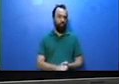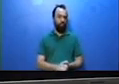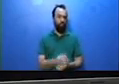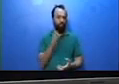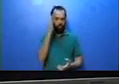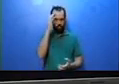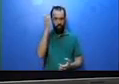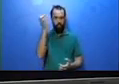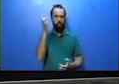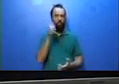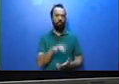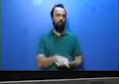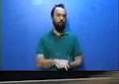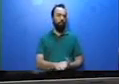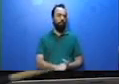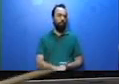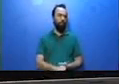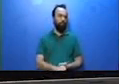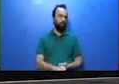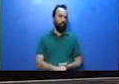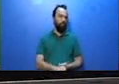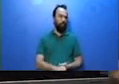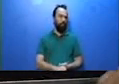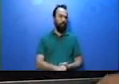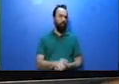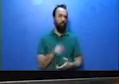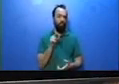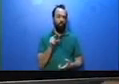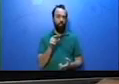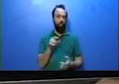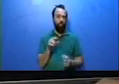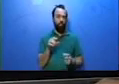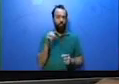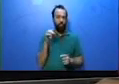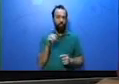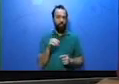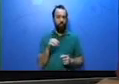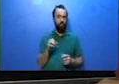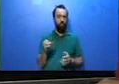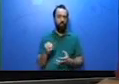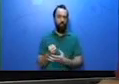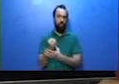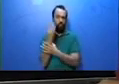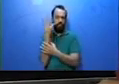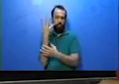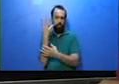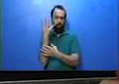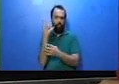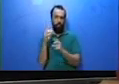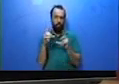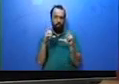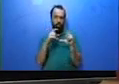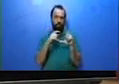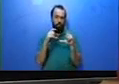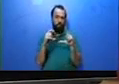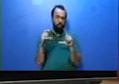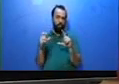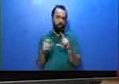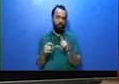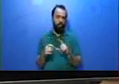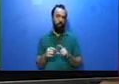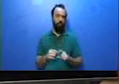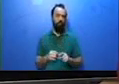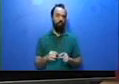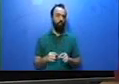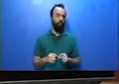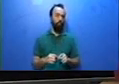fácil a tarefinha, crianças, tá? É para inventar um quadrinho para a tira de Adão. Escreva nele uma